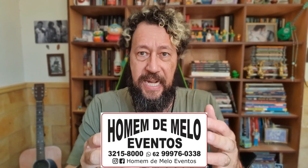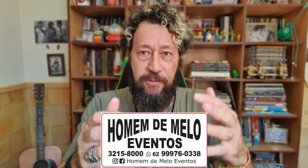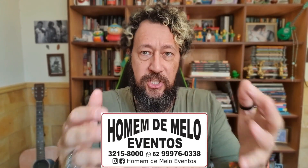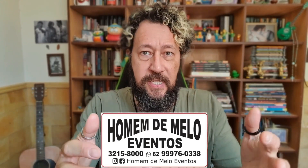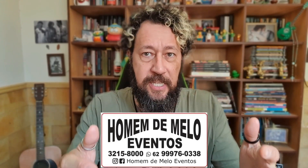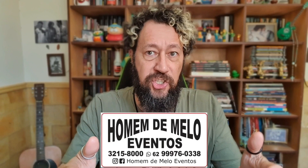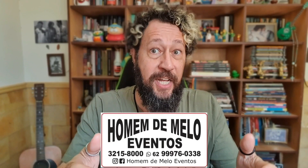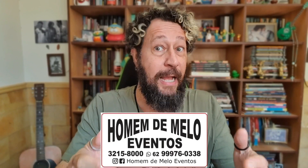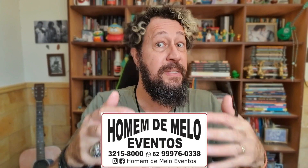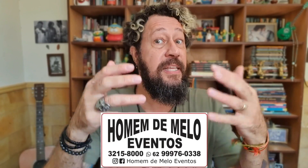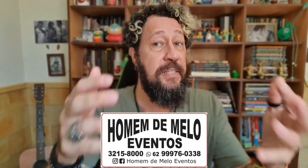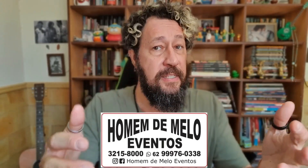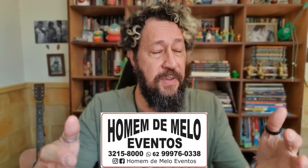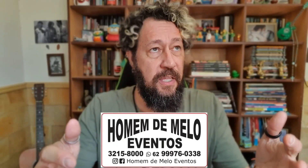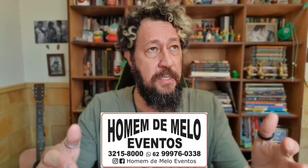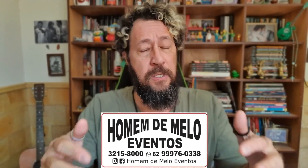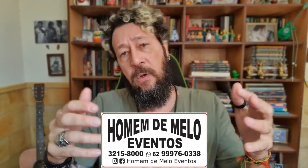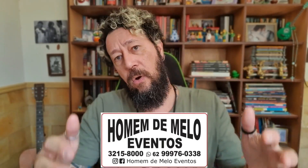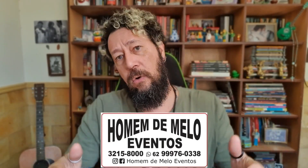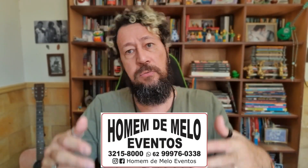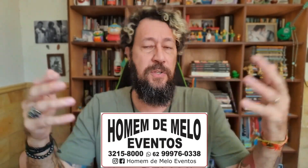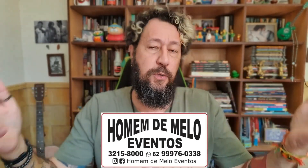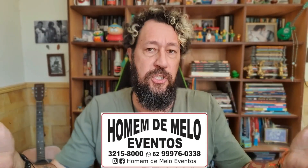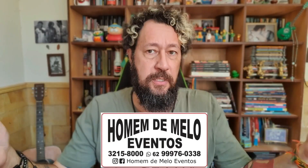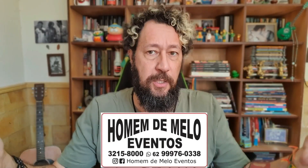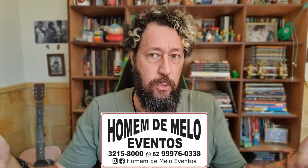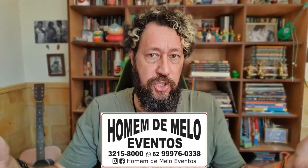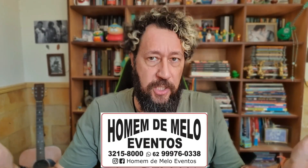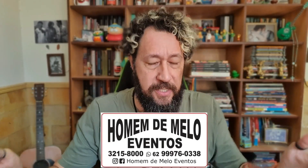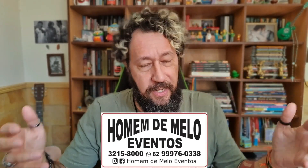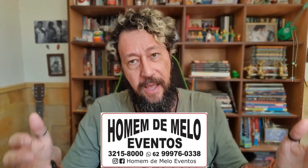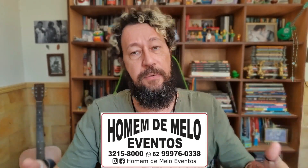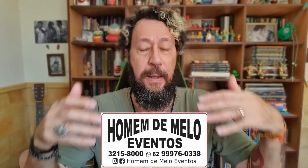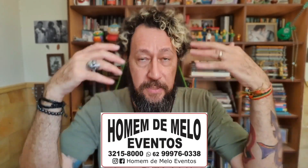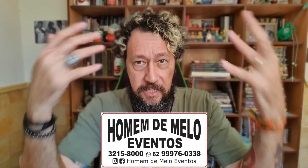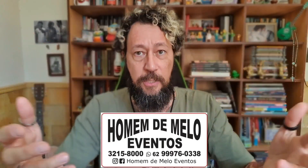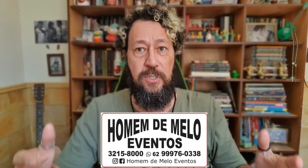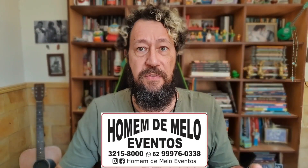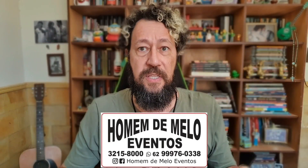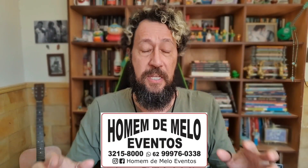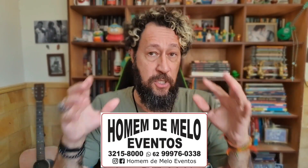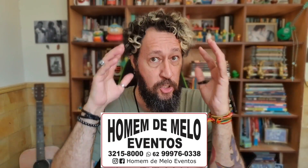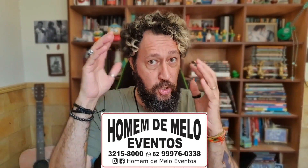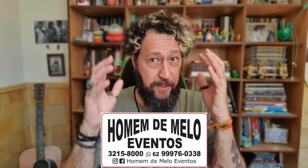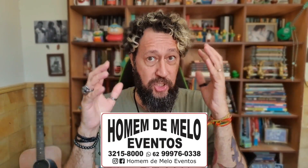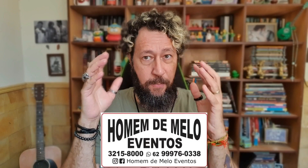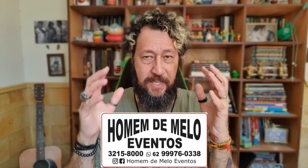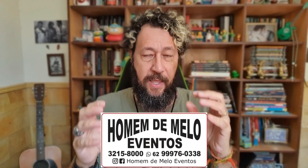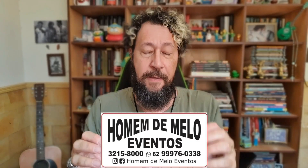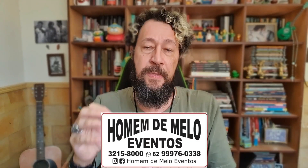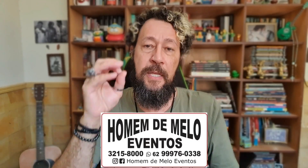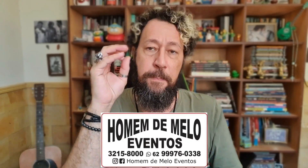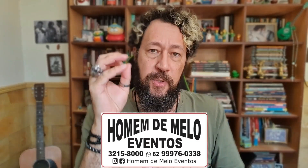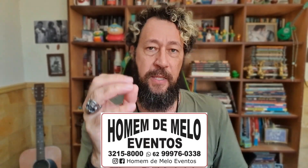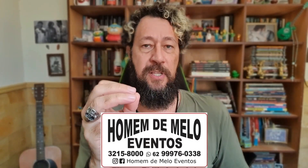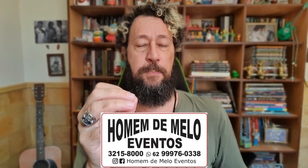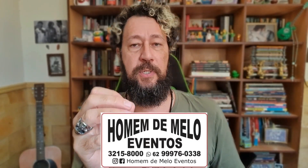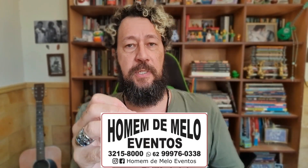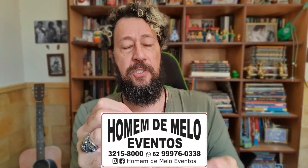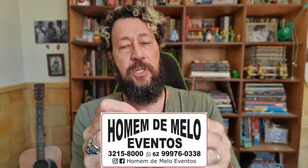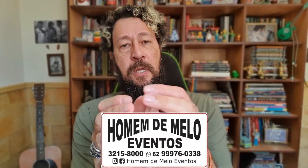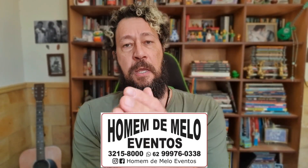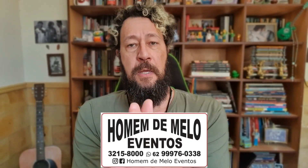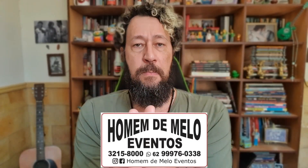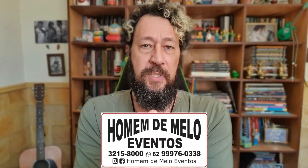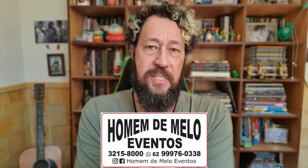pen drive de 16 GB cabe 16 DVDs ou se for de 32 GB Claro cabe 32 DVDs só para te dar uma ideia e por que que